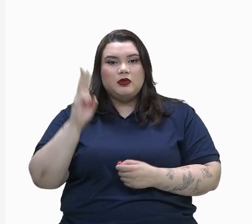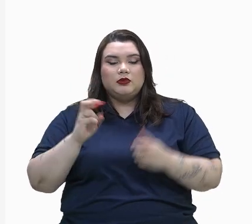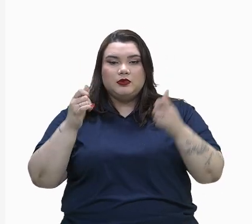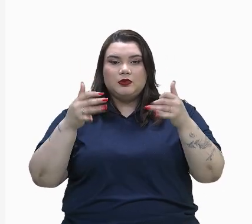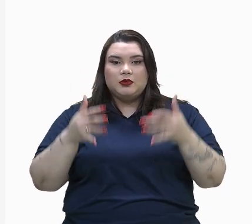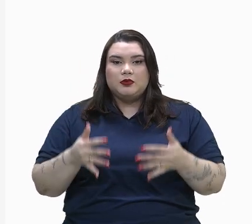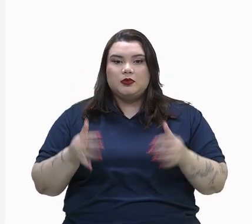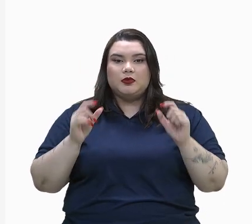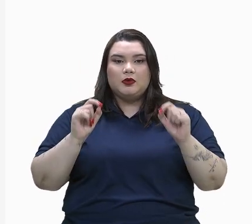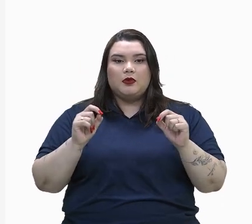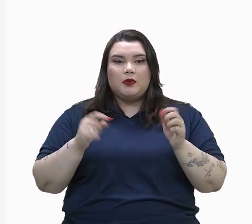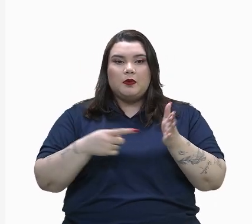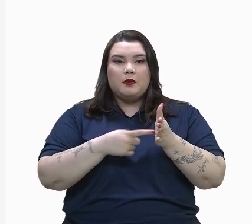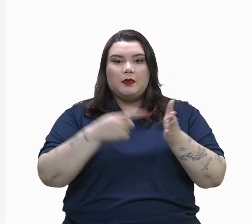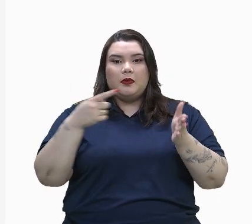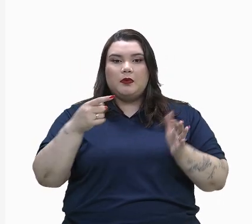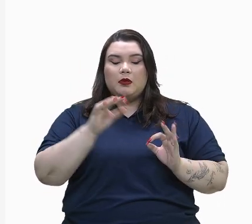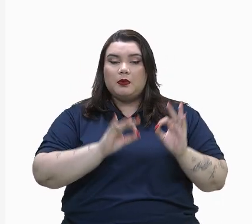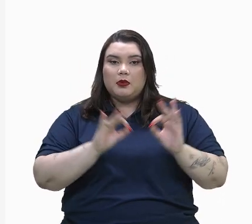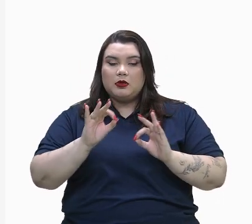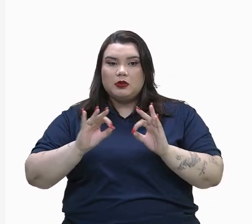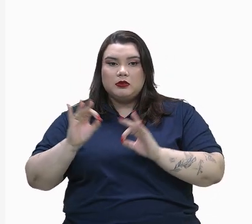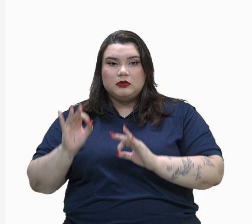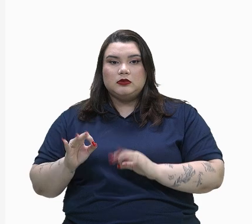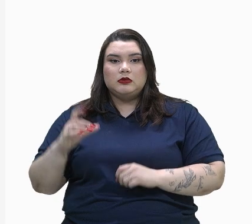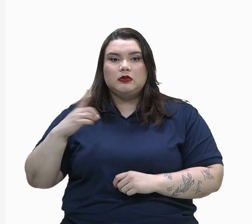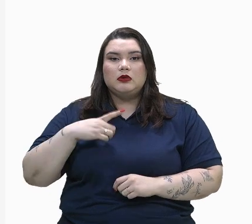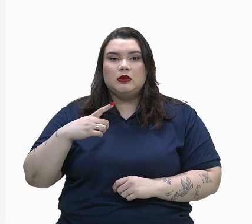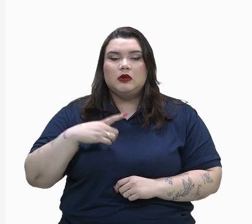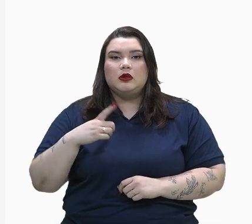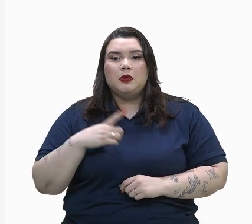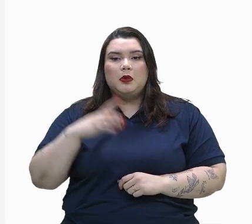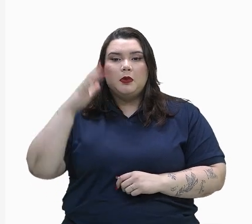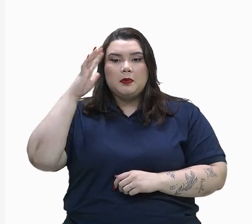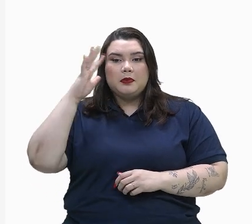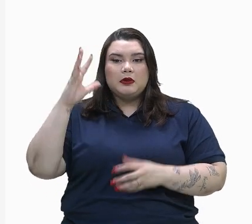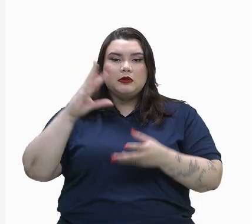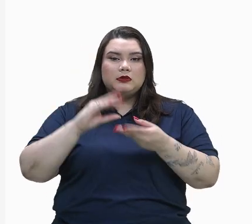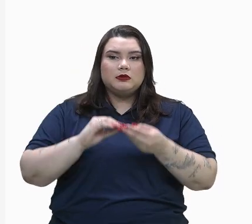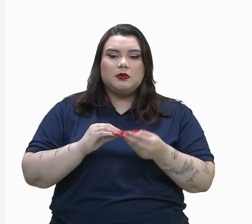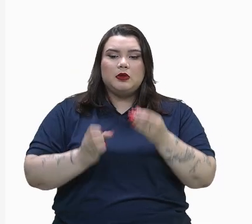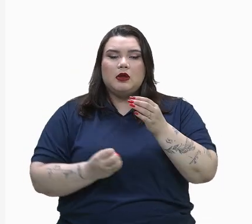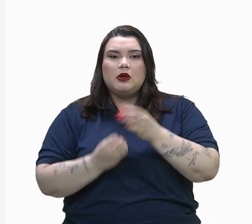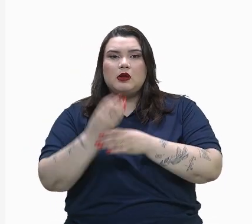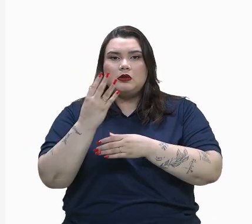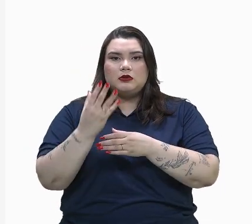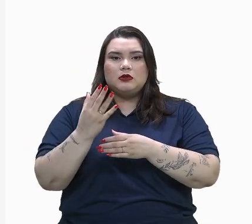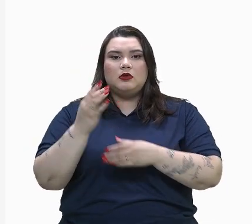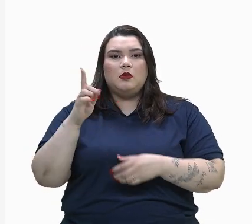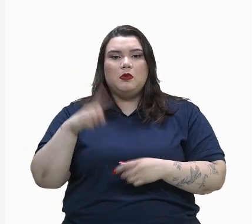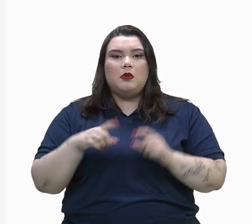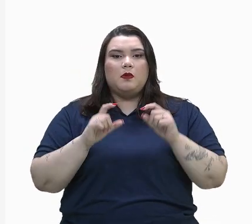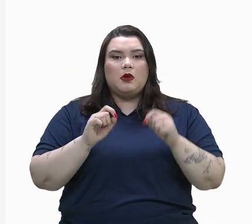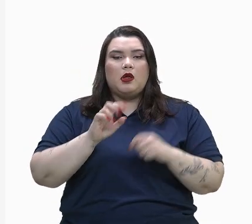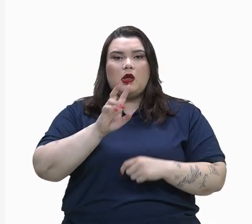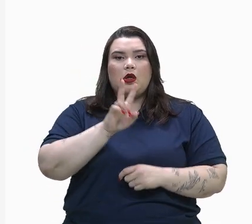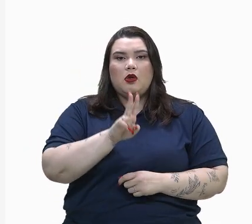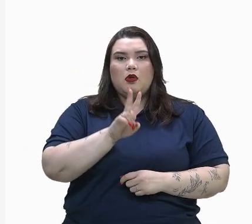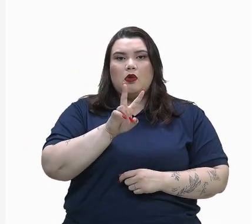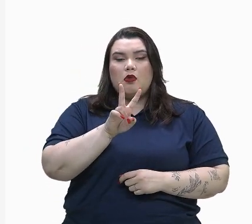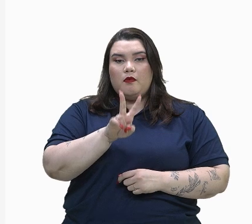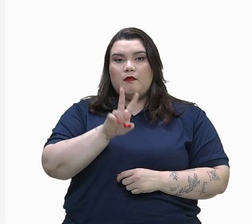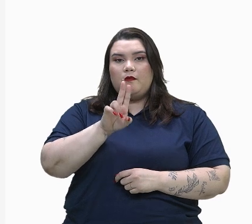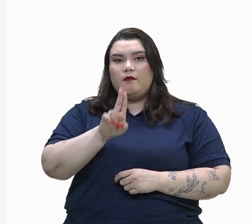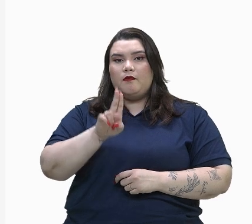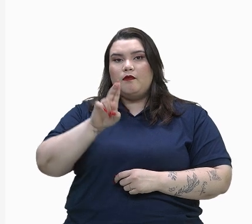primeiro processo, né, que se tem ideia, né, da origem do plástico é pela vulcanização, um dos